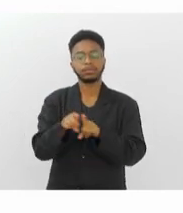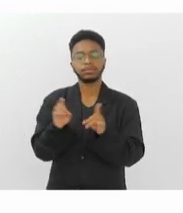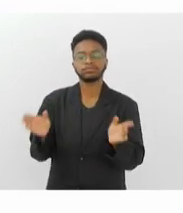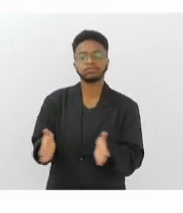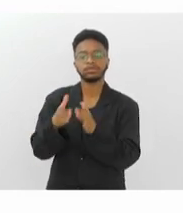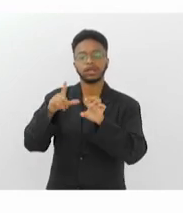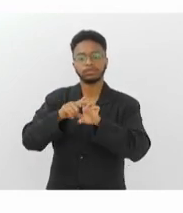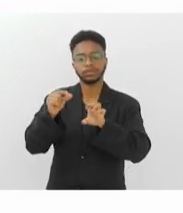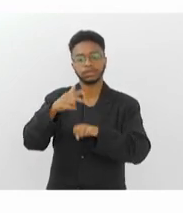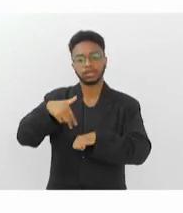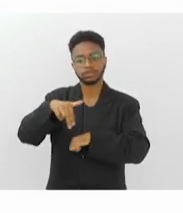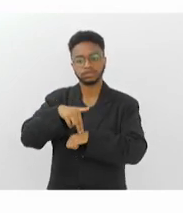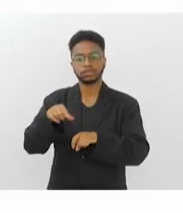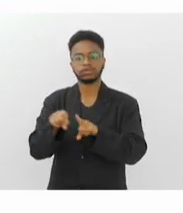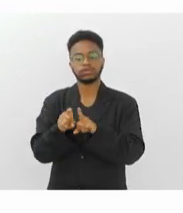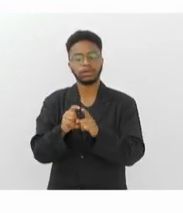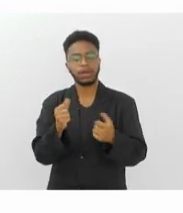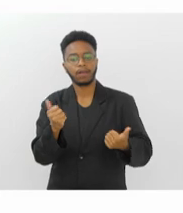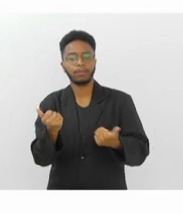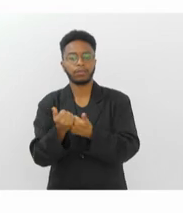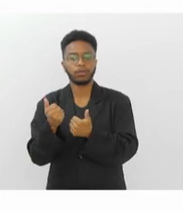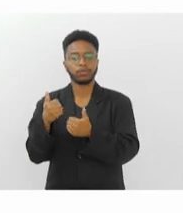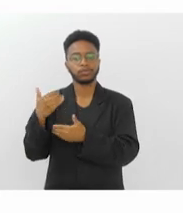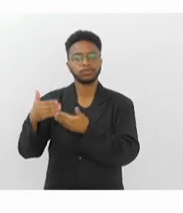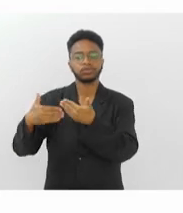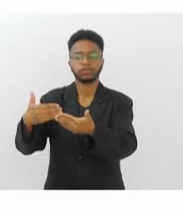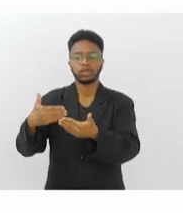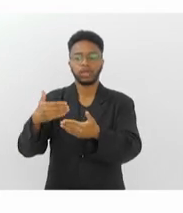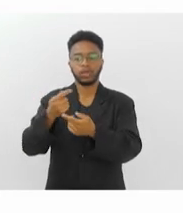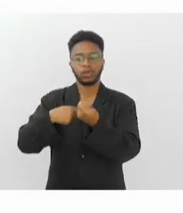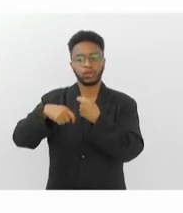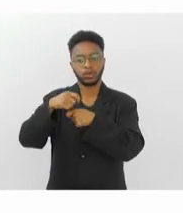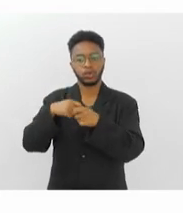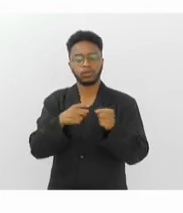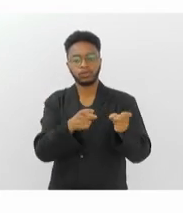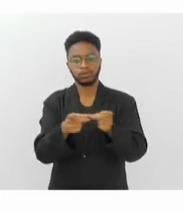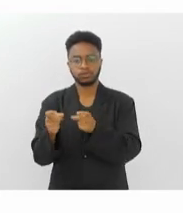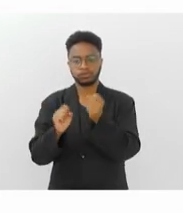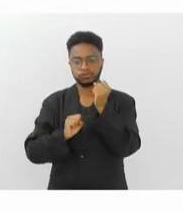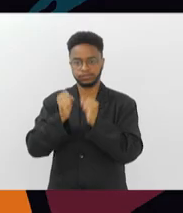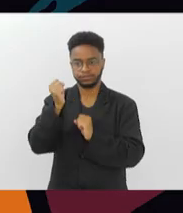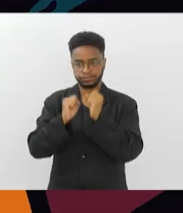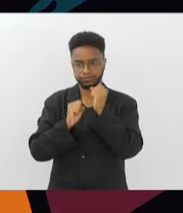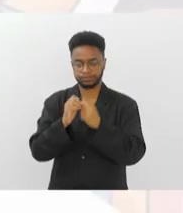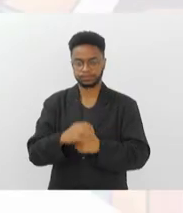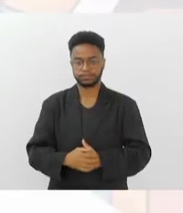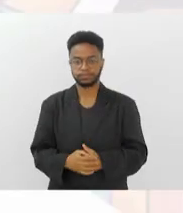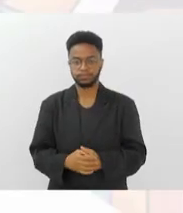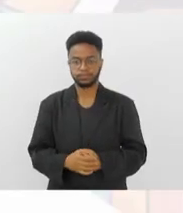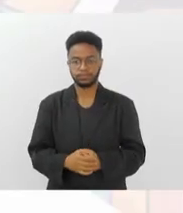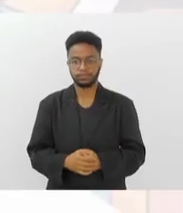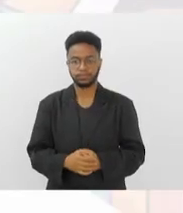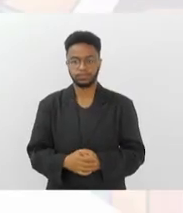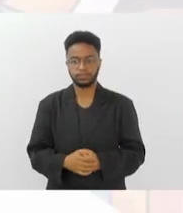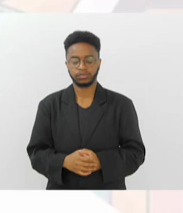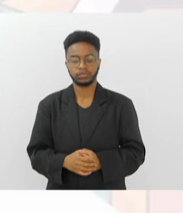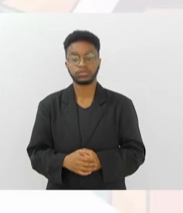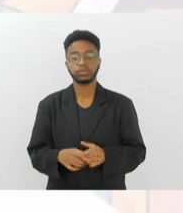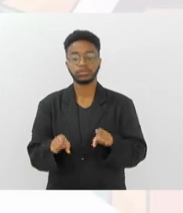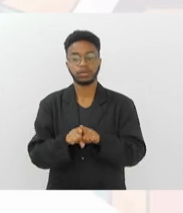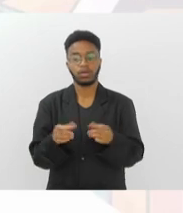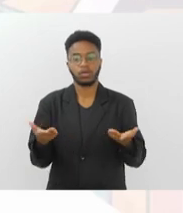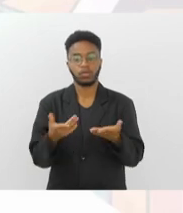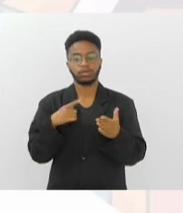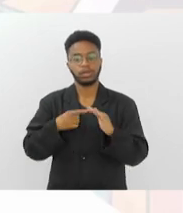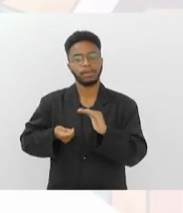fortalecer o desenvolvimento económico e comercial e industrial. Temos este ano, como